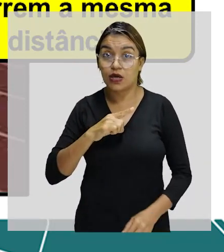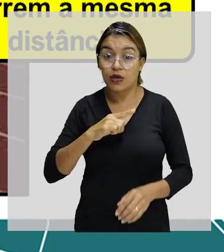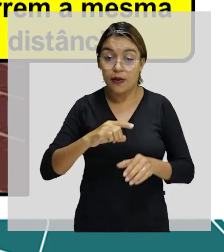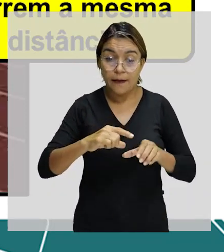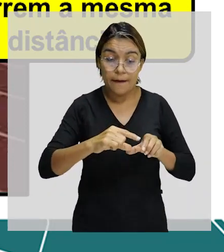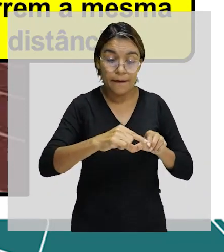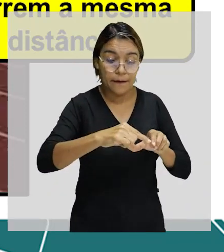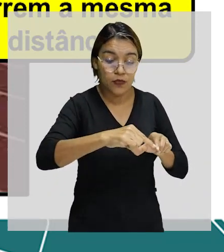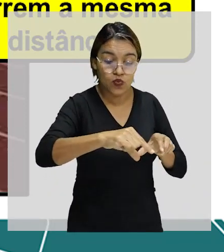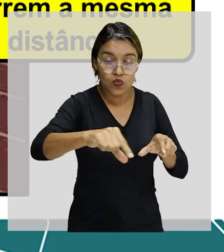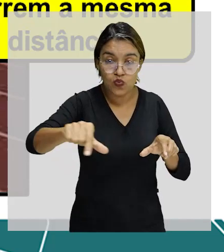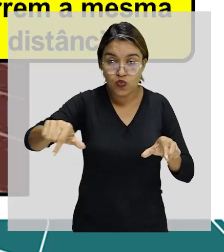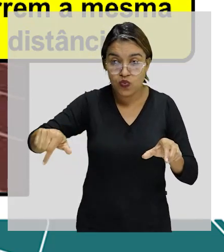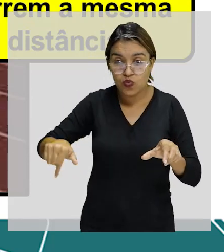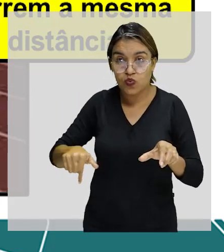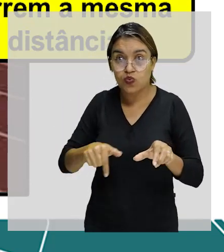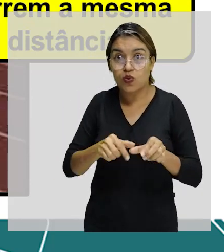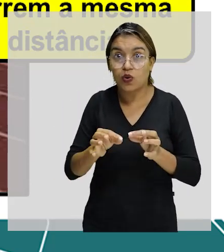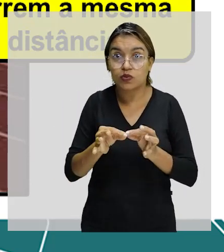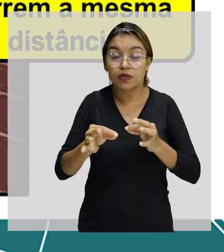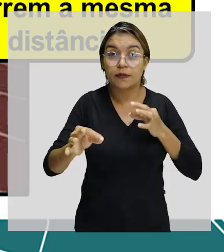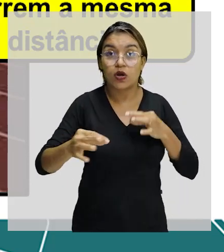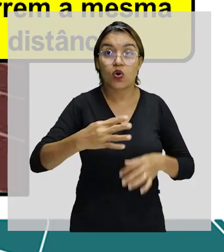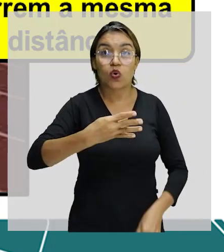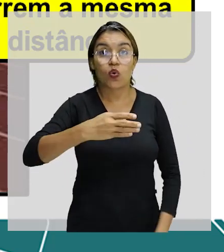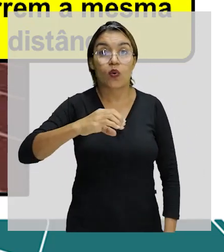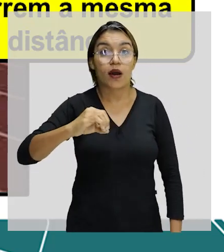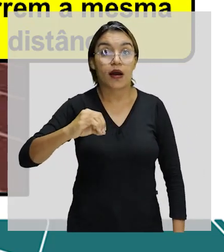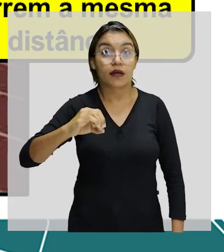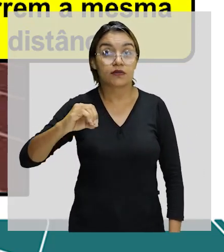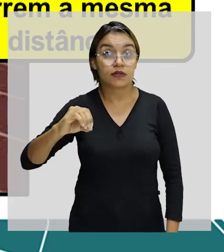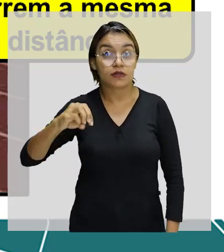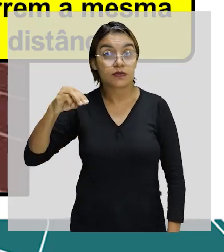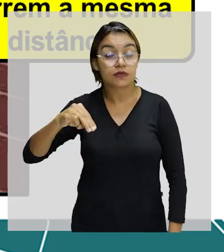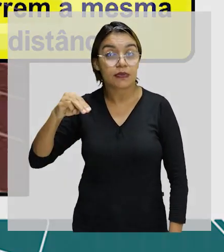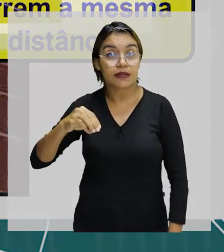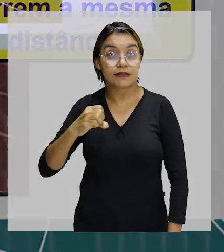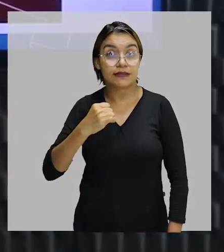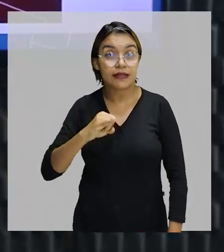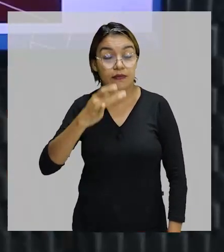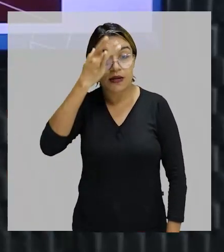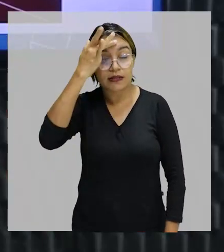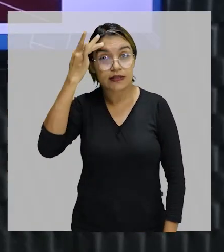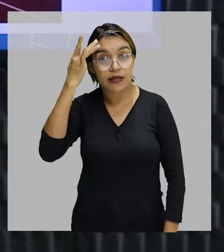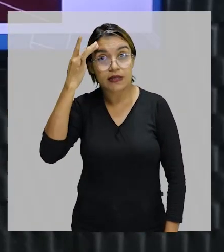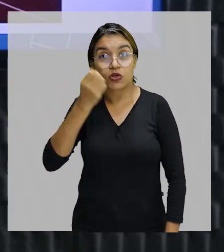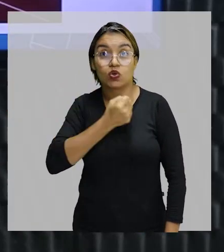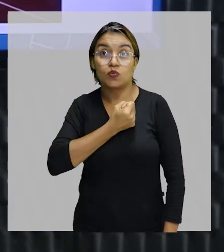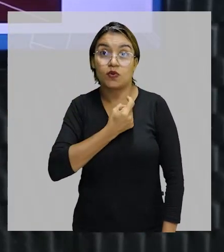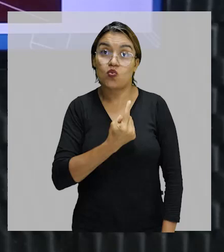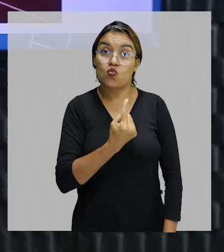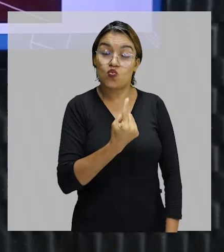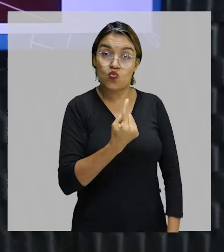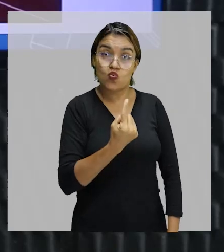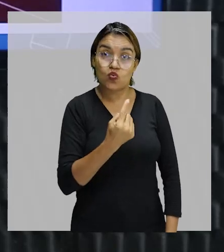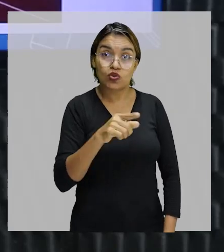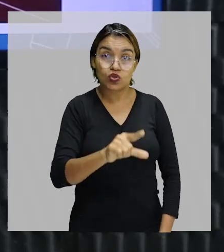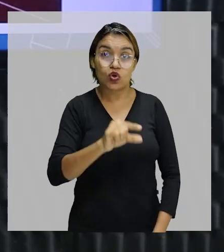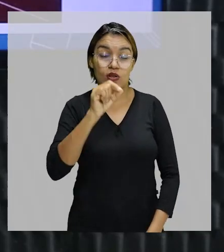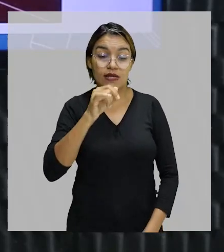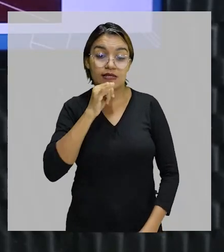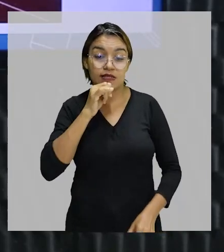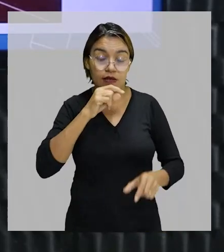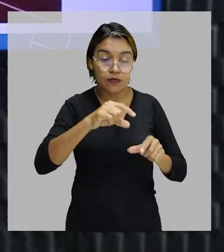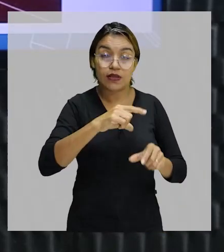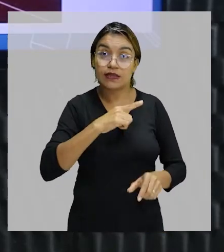de 400 metros. Isso se o atleta correr na raia de número 1. Aí a pista, vocês sabem, ela é